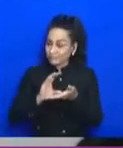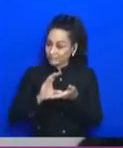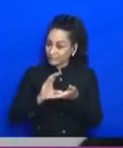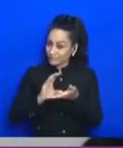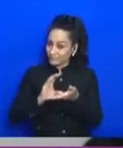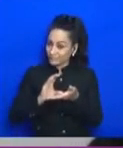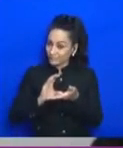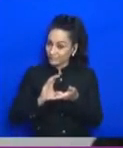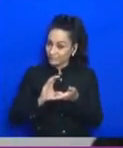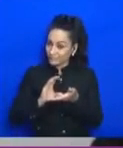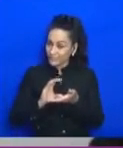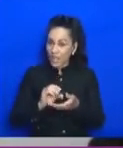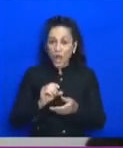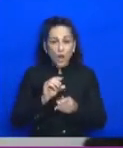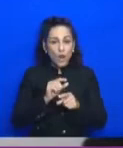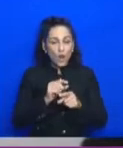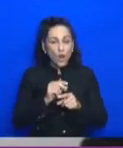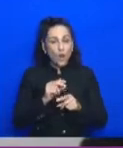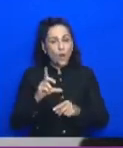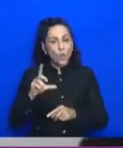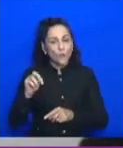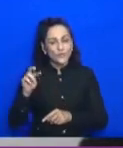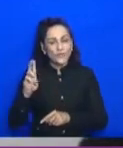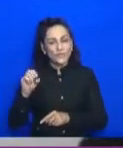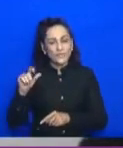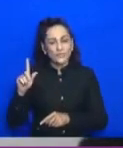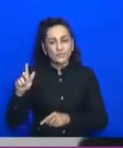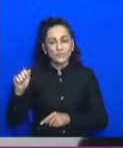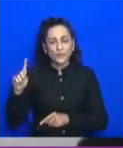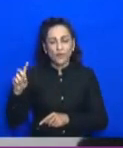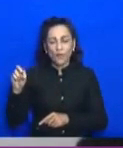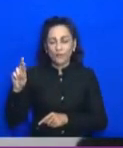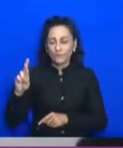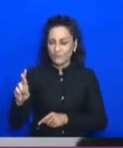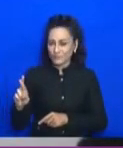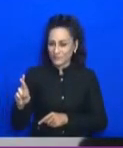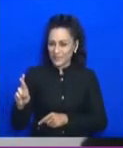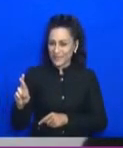está acumulado. loterias.caixa.gov.br